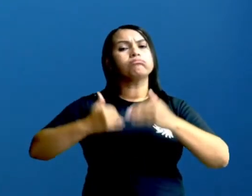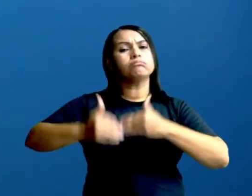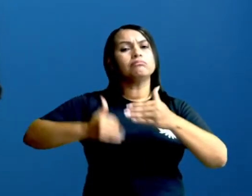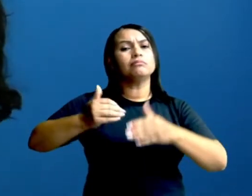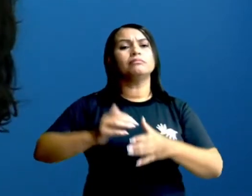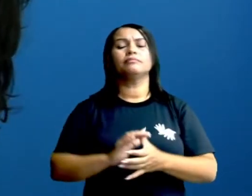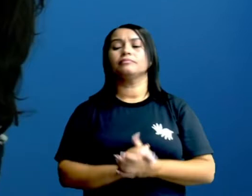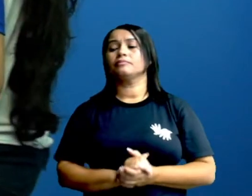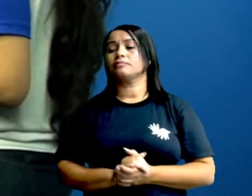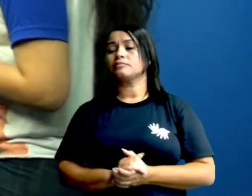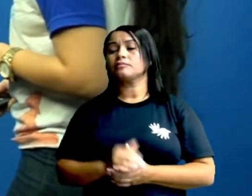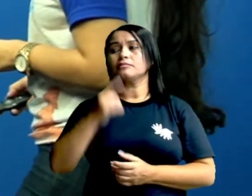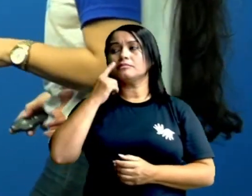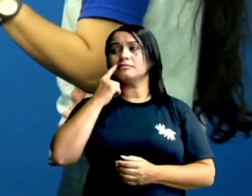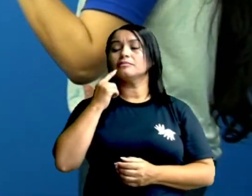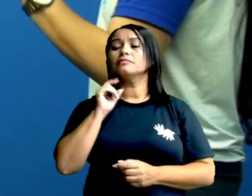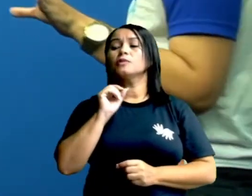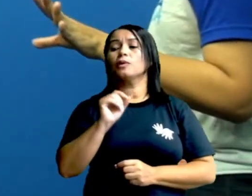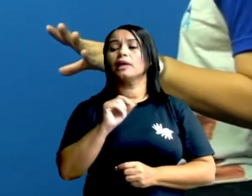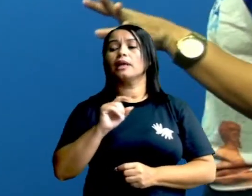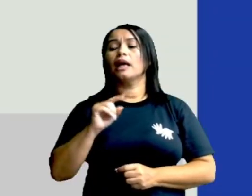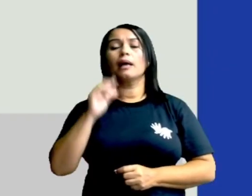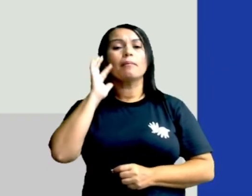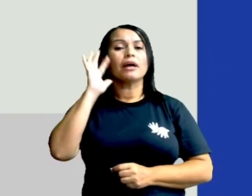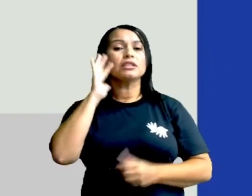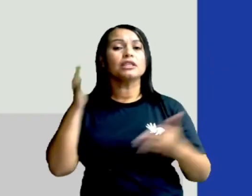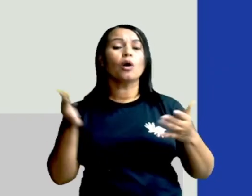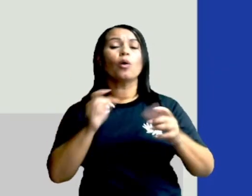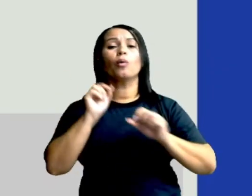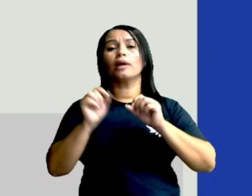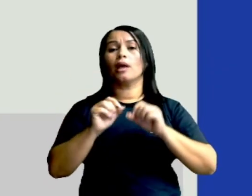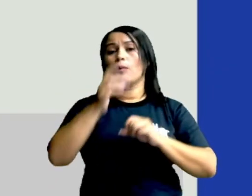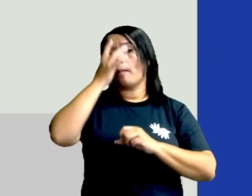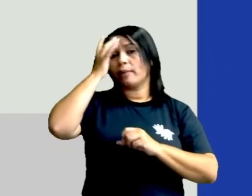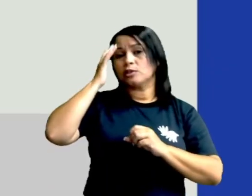ok? Ó, imagine